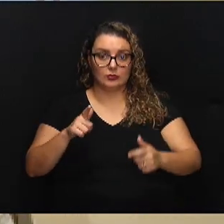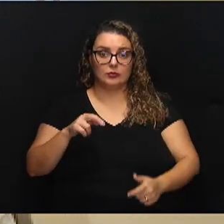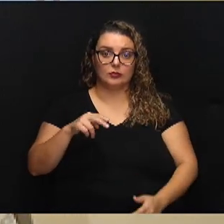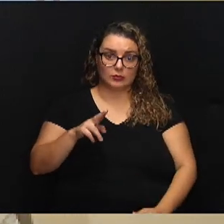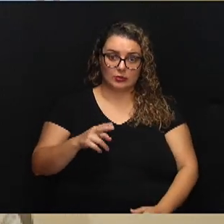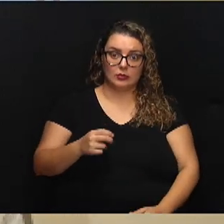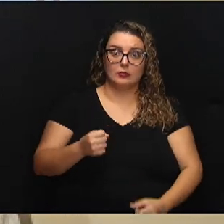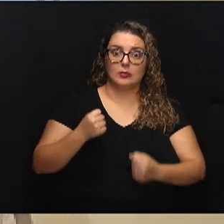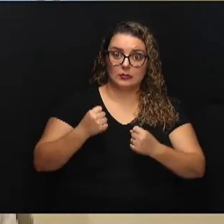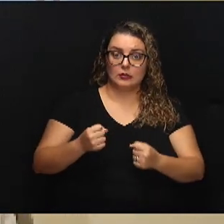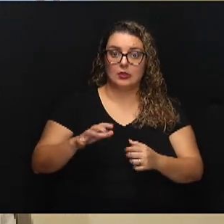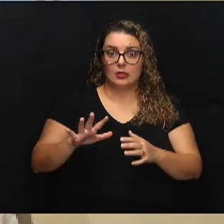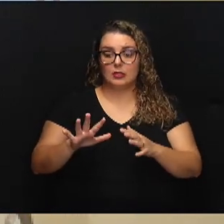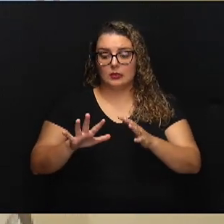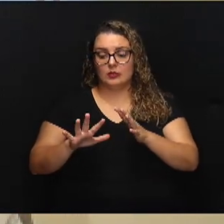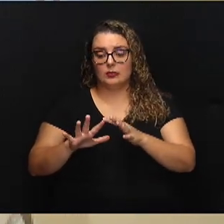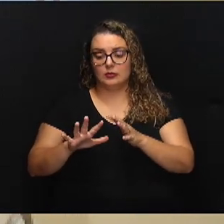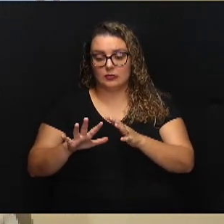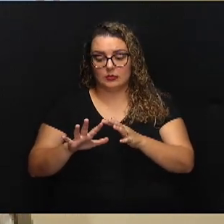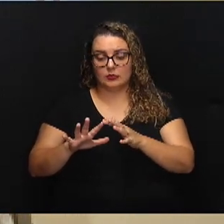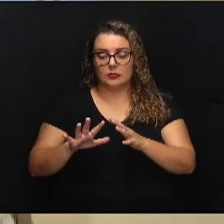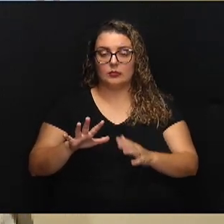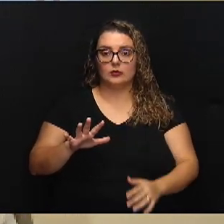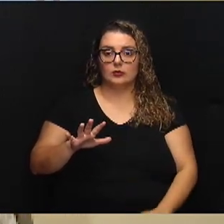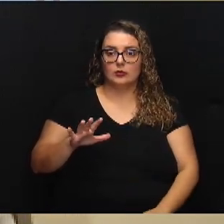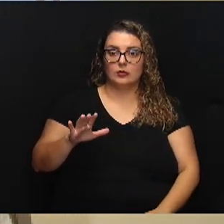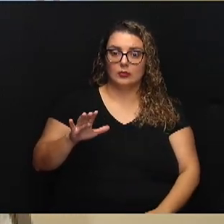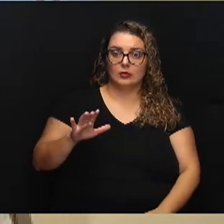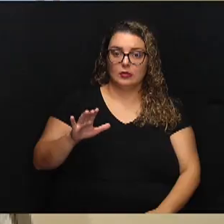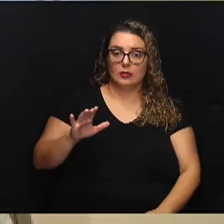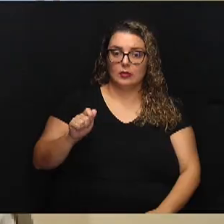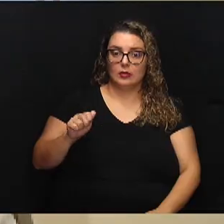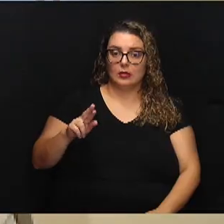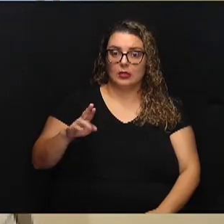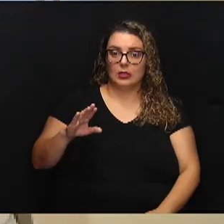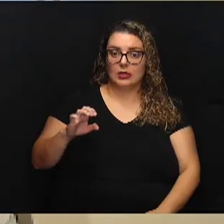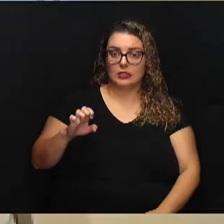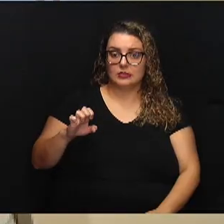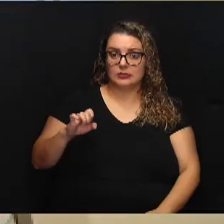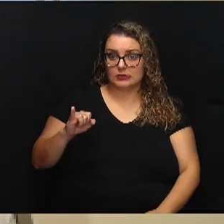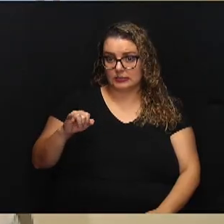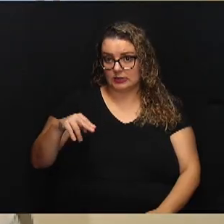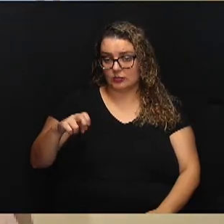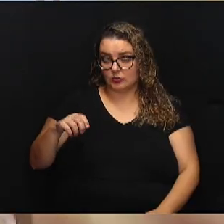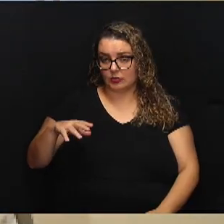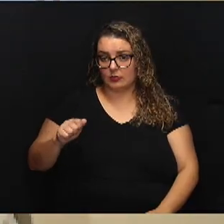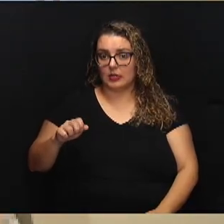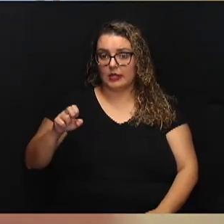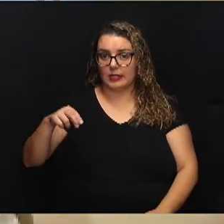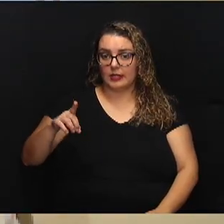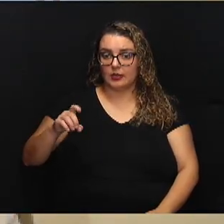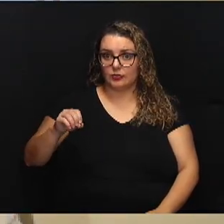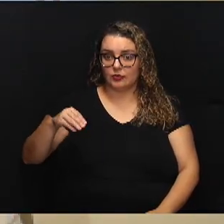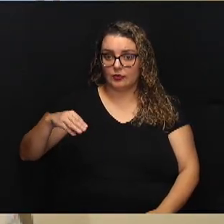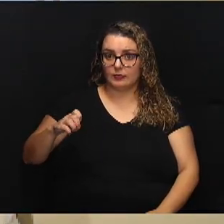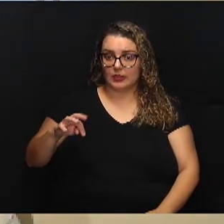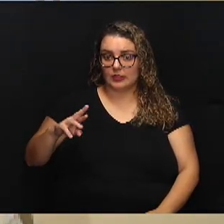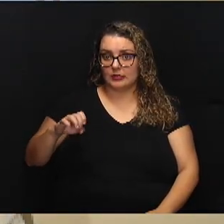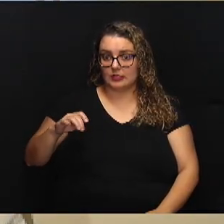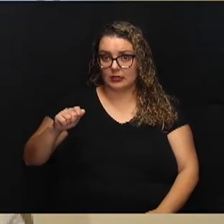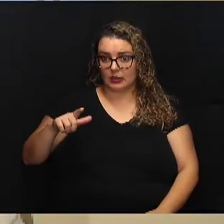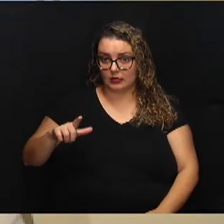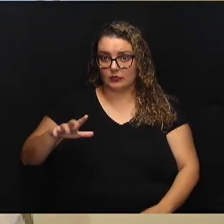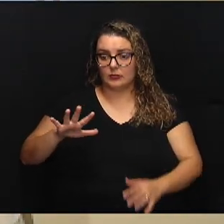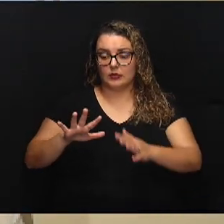mais agressivo. Além disso, a gente tem os carcinomas endometrióides, como a gente já comentou, que podem ter